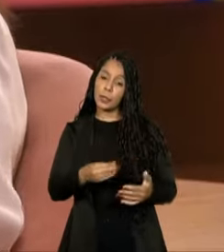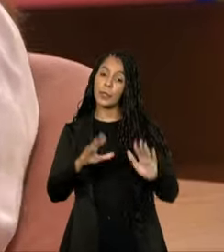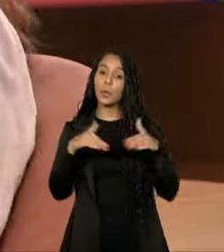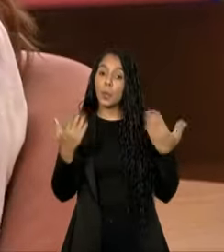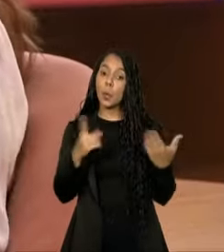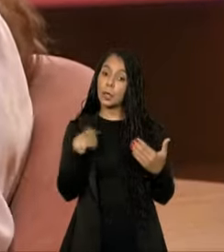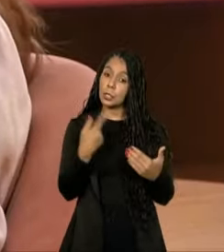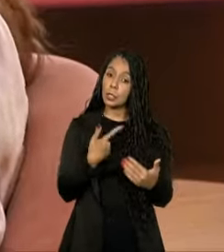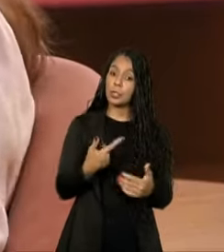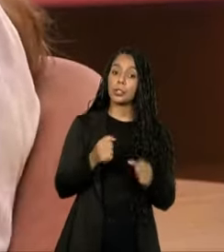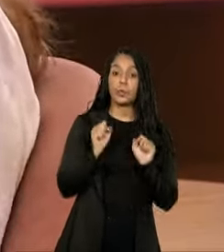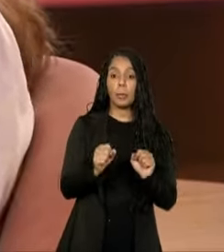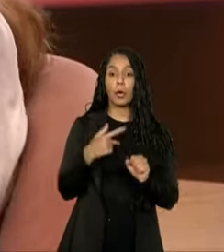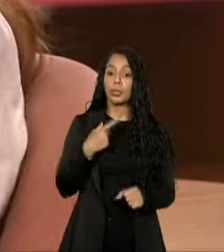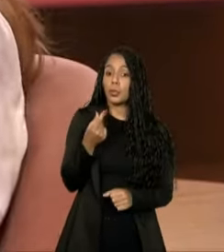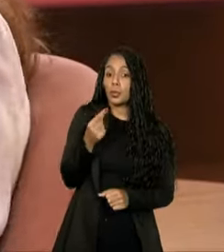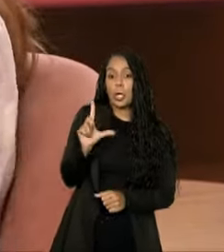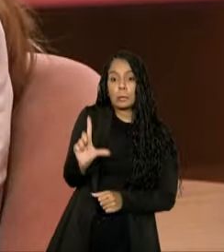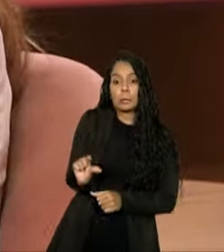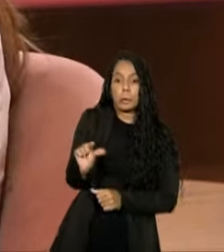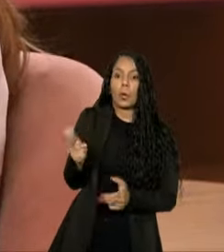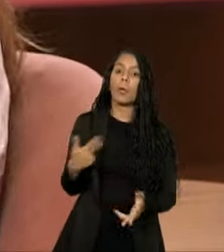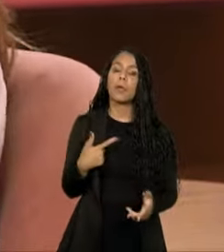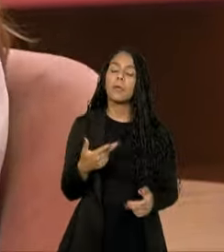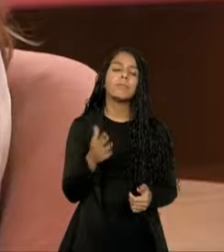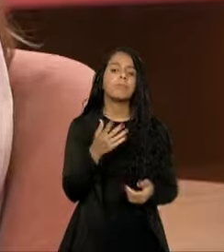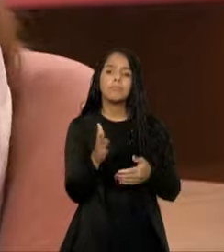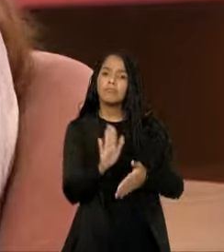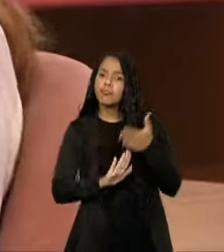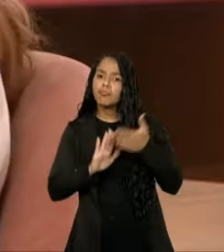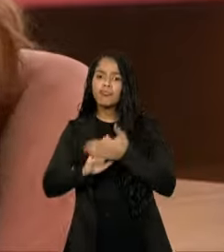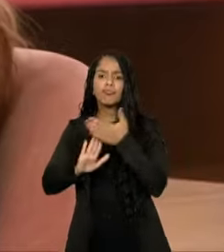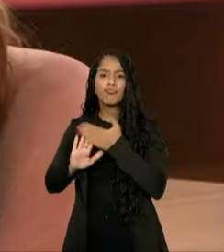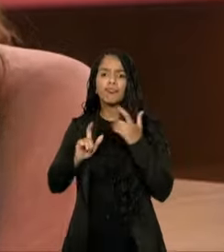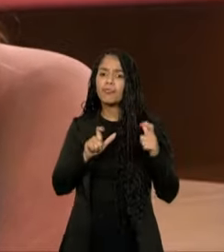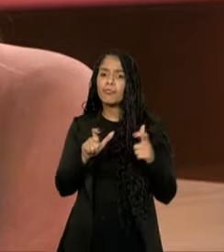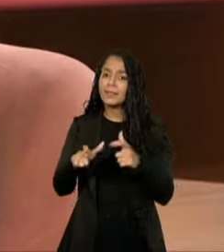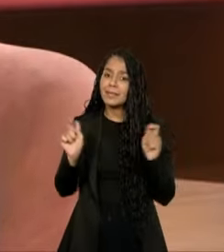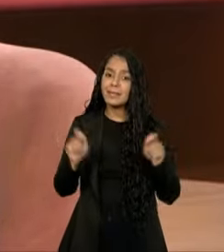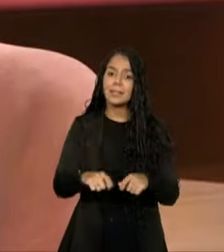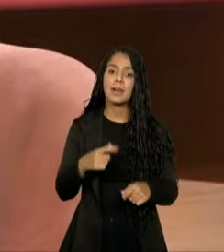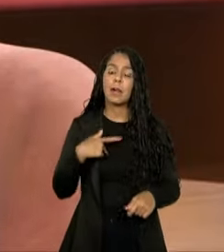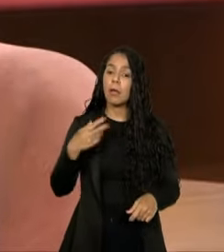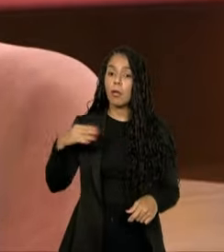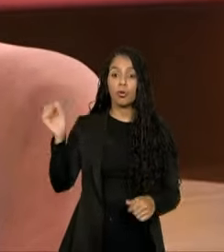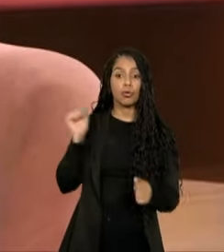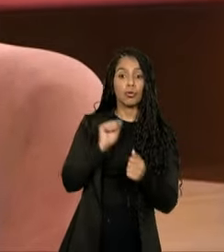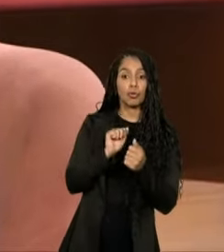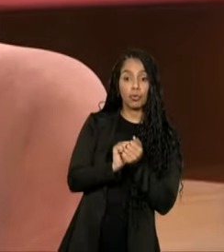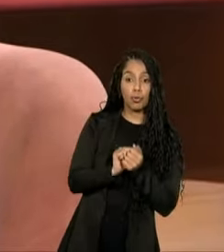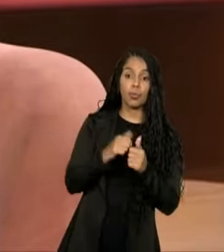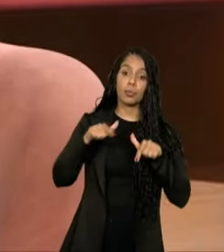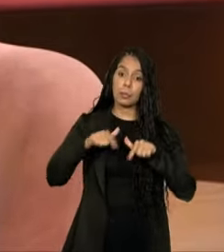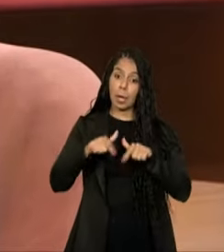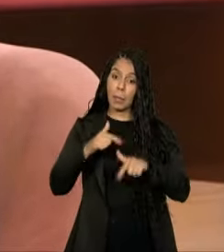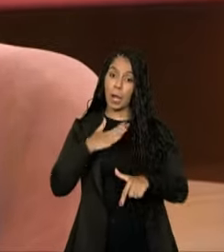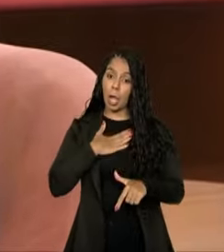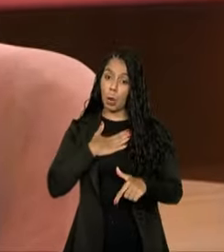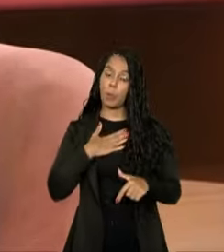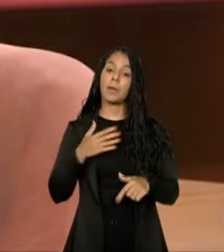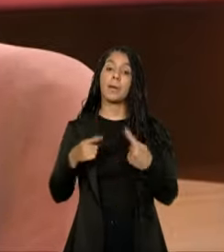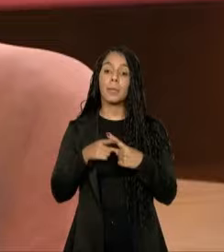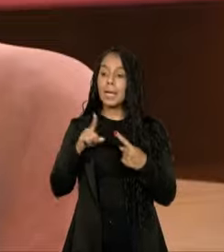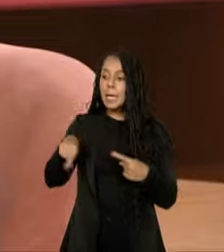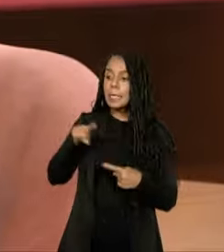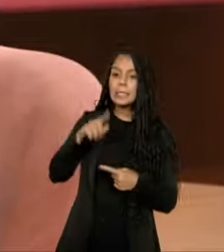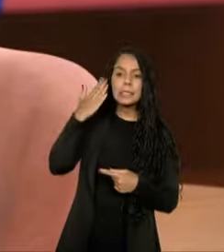pode, porque também meu dinheiro era curto, mas assim, viajava para onde desce com eles, levava muito para trabalhar comigo, para eles entenderem, até porque de vez em